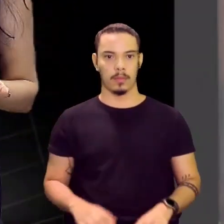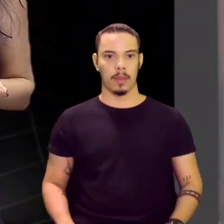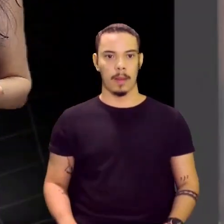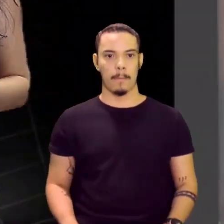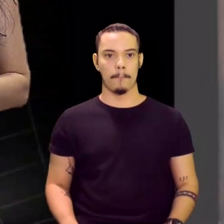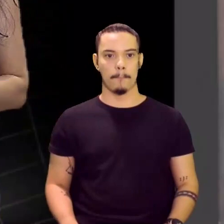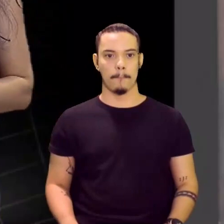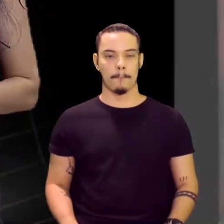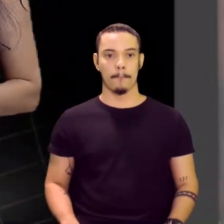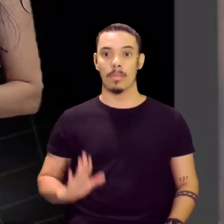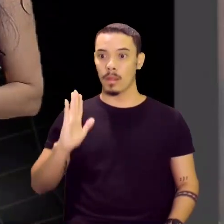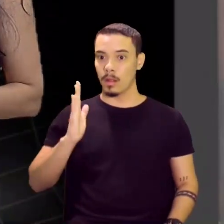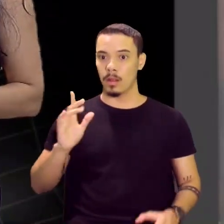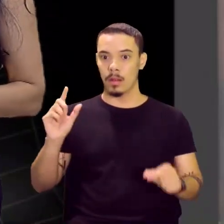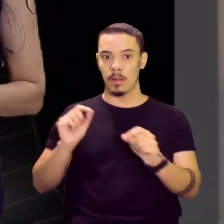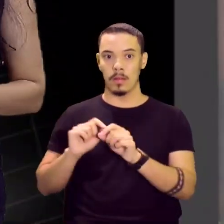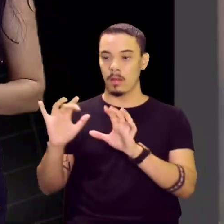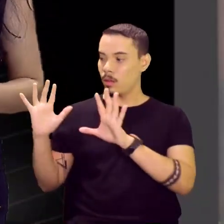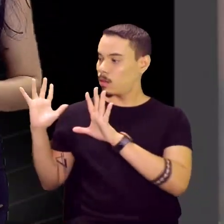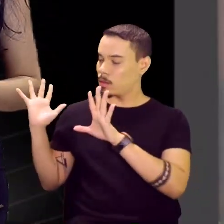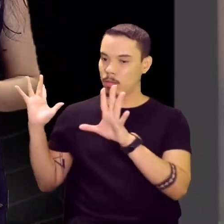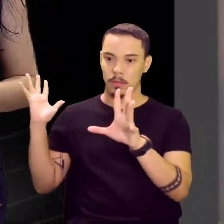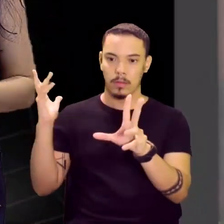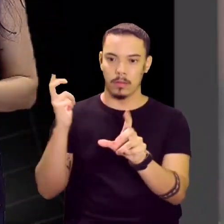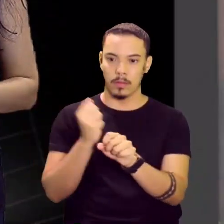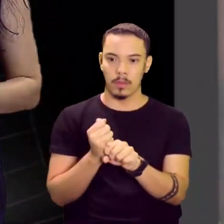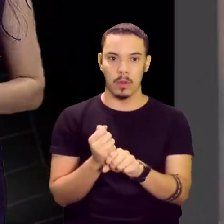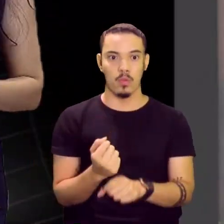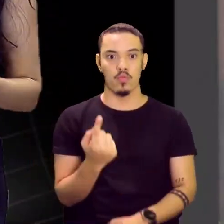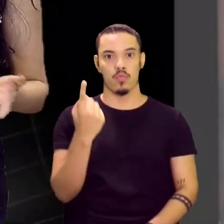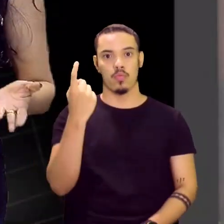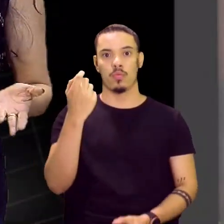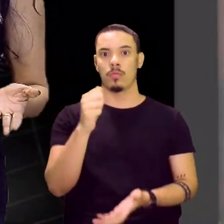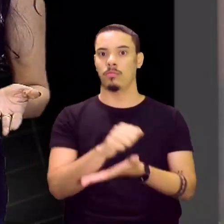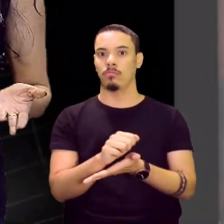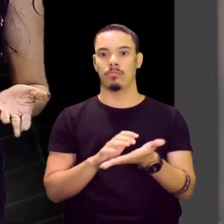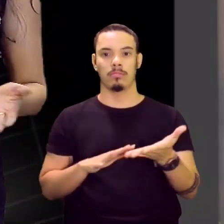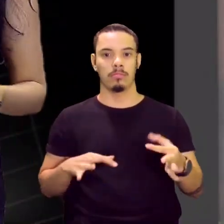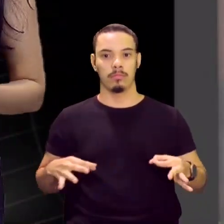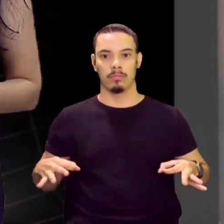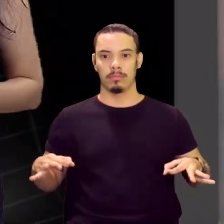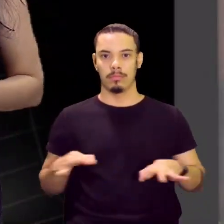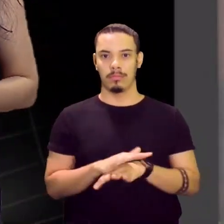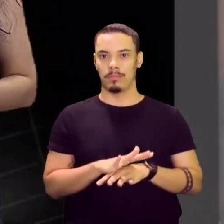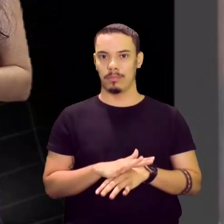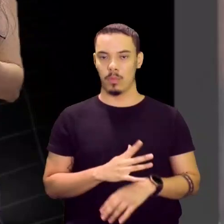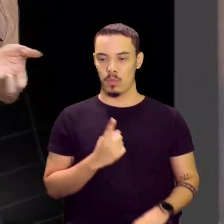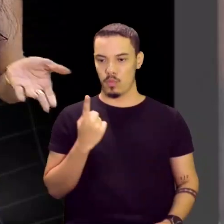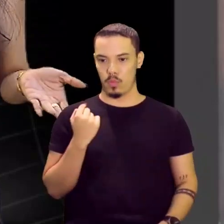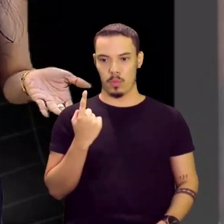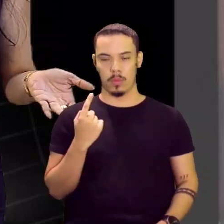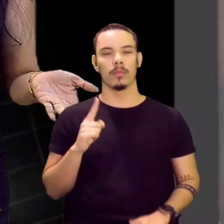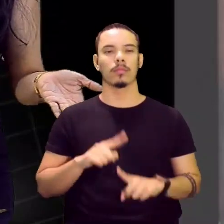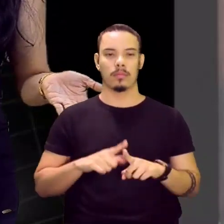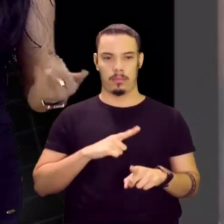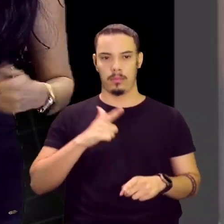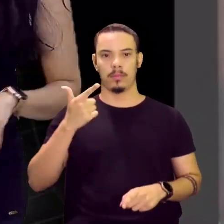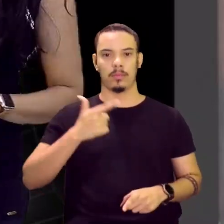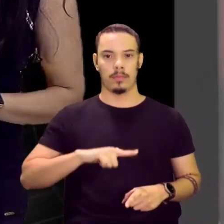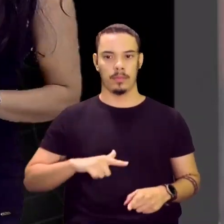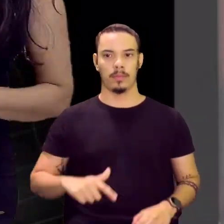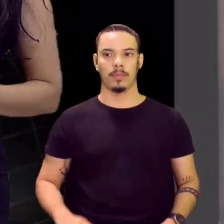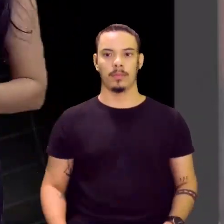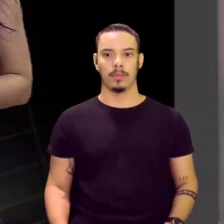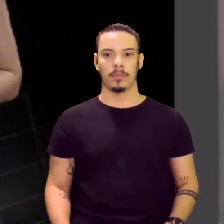fizemos uma revisão de todas as aulas dadas até agora, num único exercício, sobre posição. Exatamente, é isso aí. Né? Mas temos mais questões, né? Então